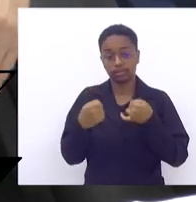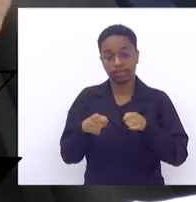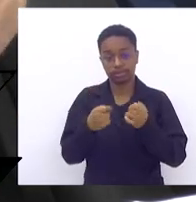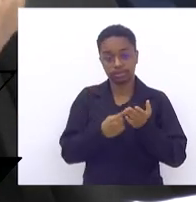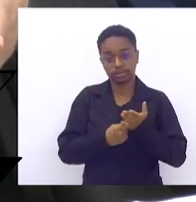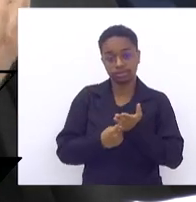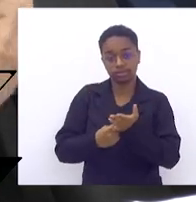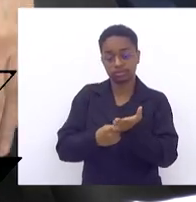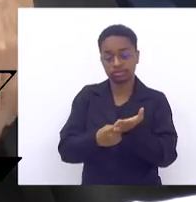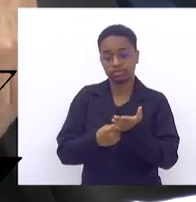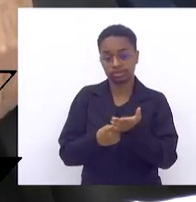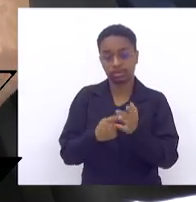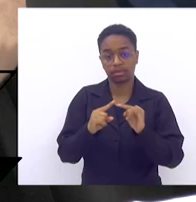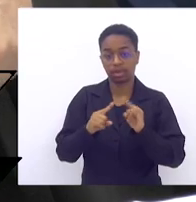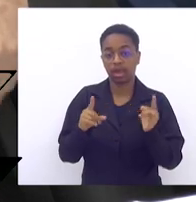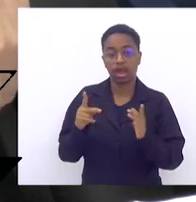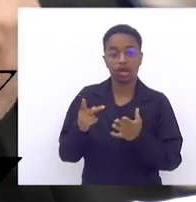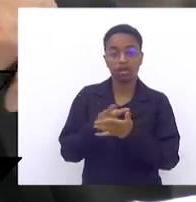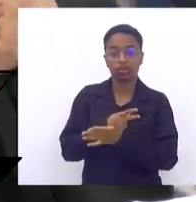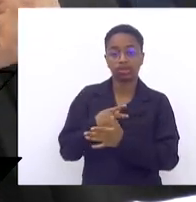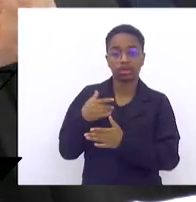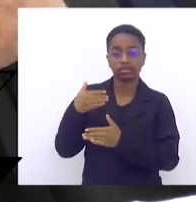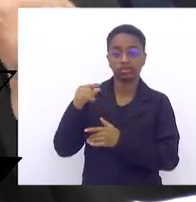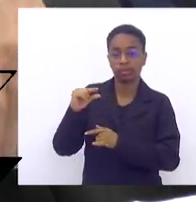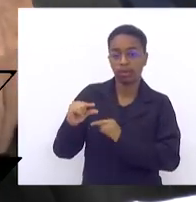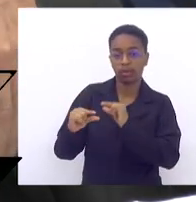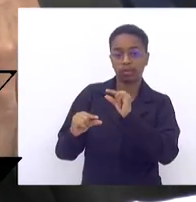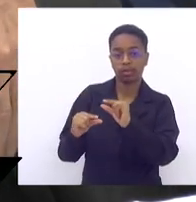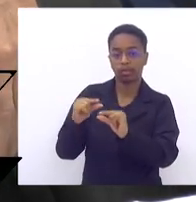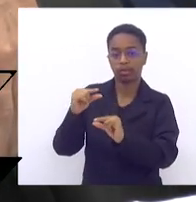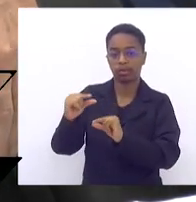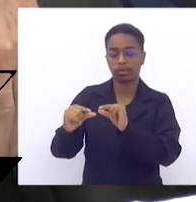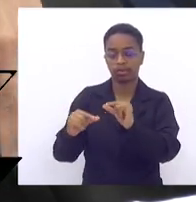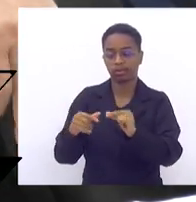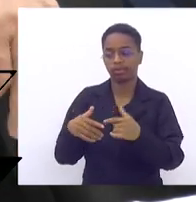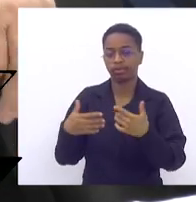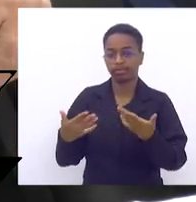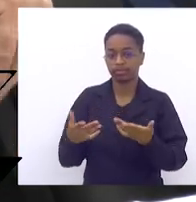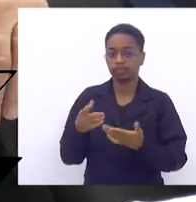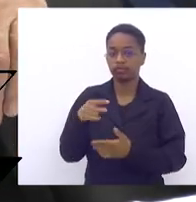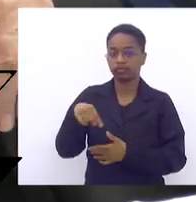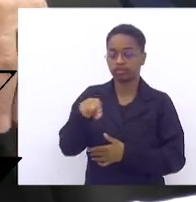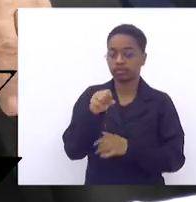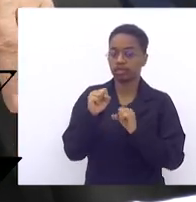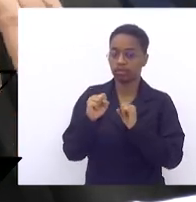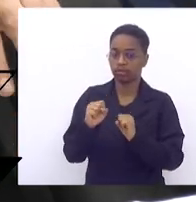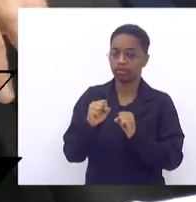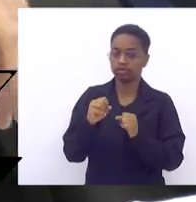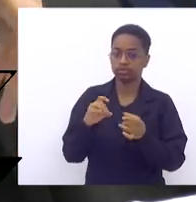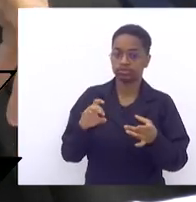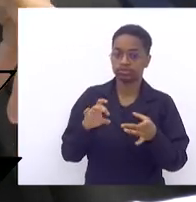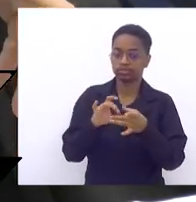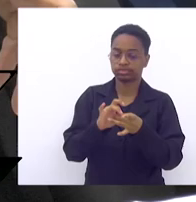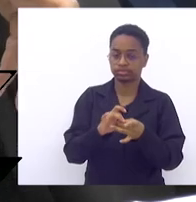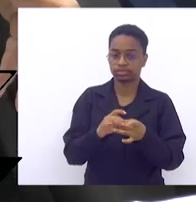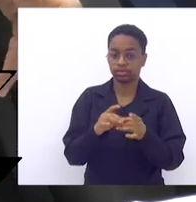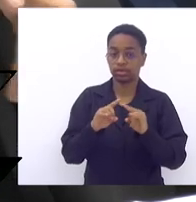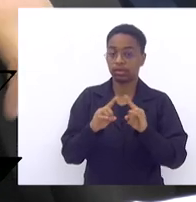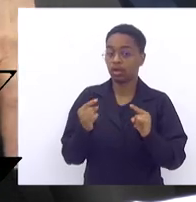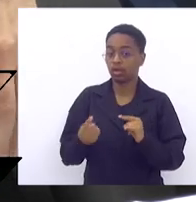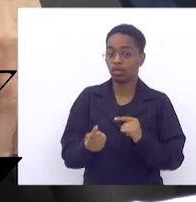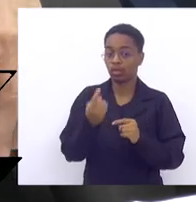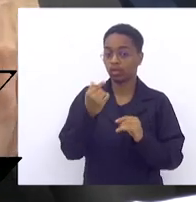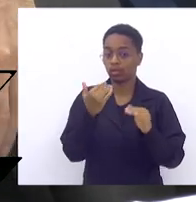forma sucessiva. E Vossa Excelência, lá botou no artigo 1º, poderá firmar convênio. A única divergência